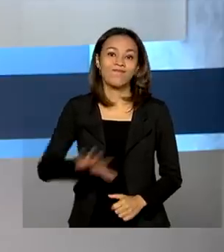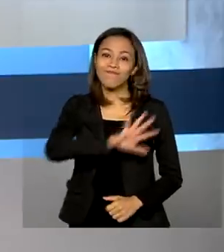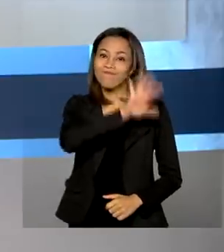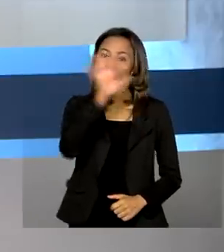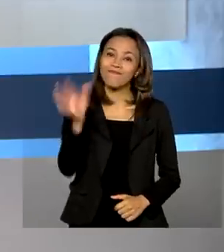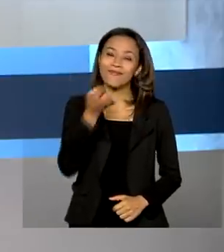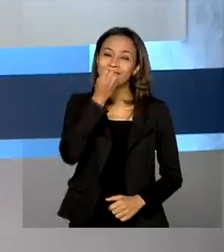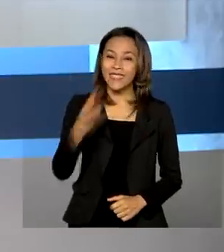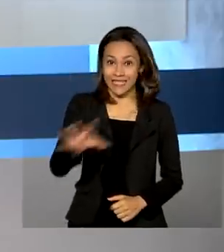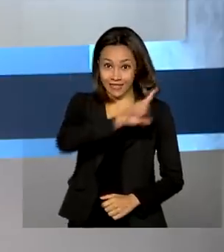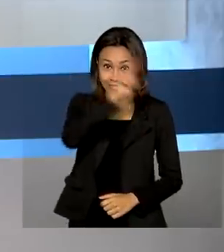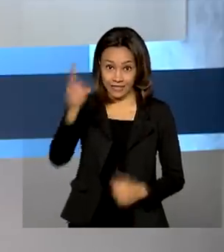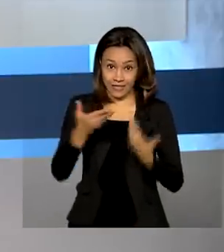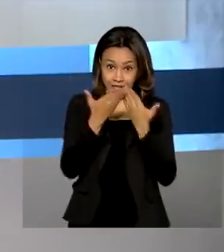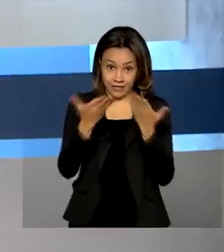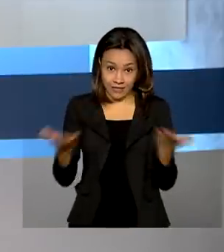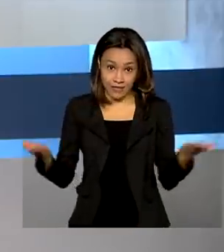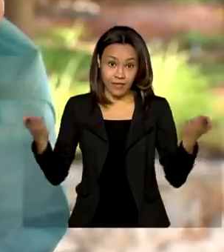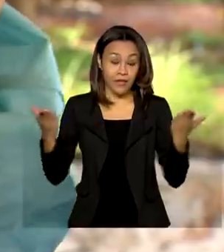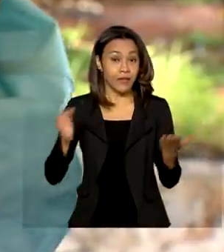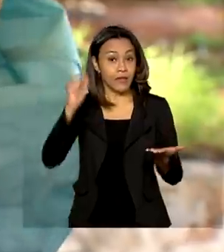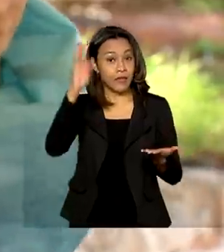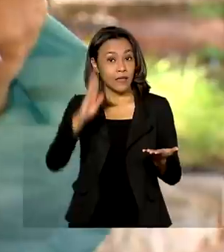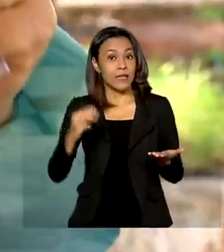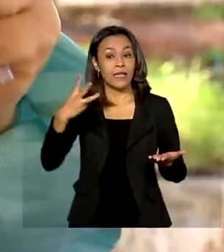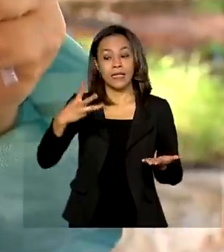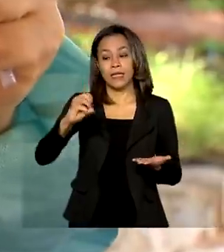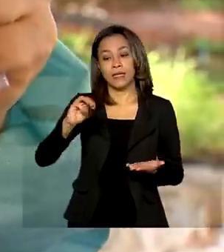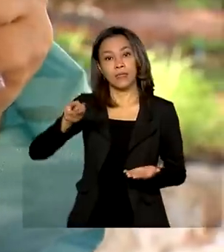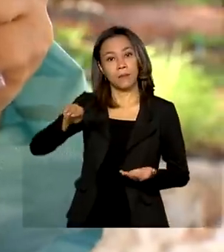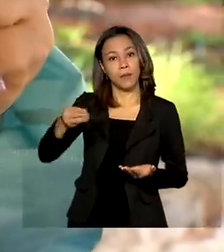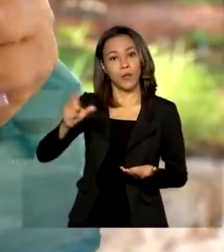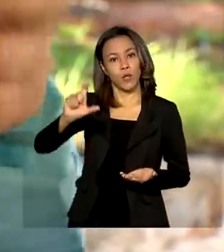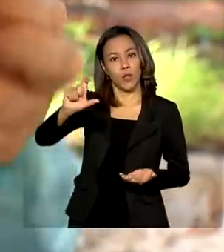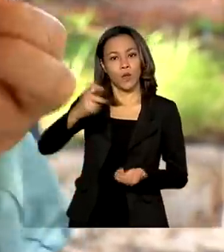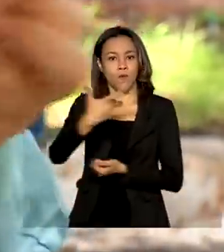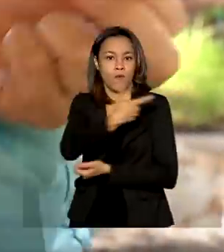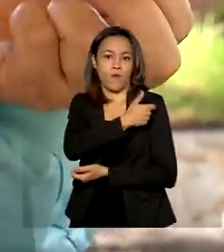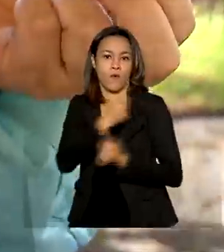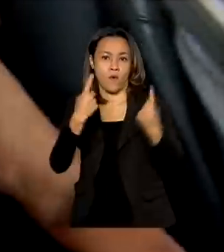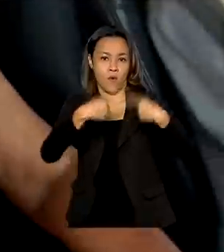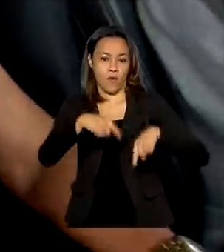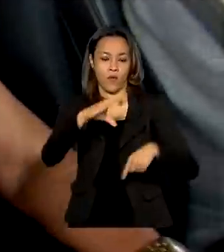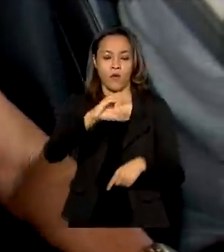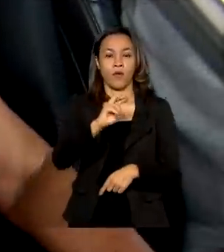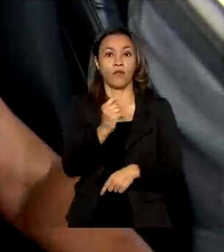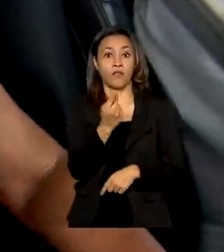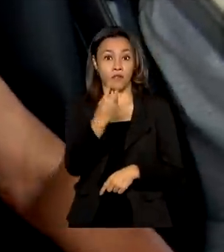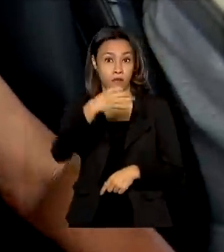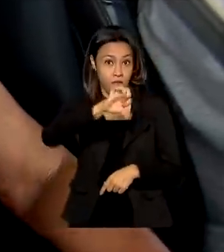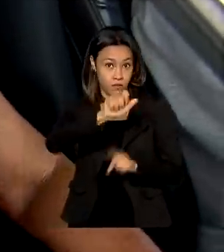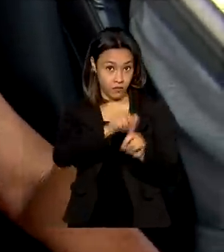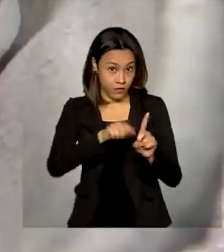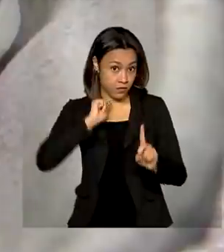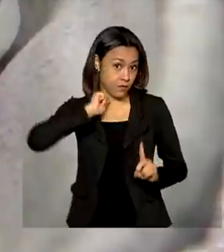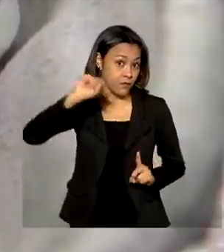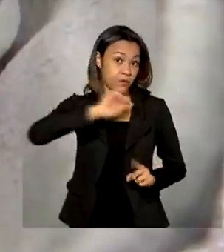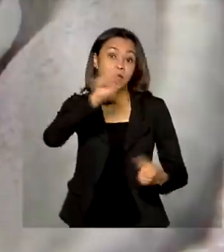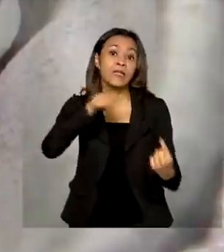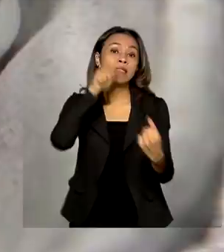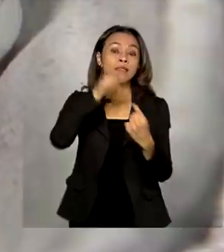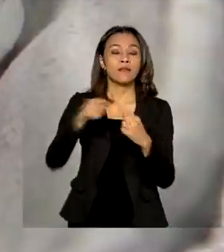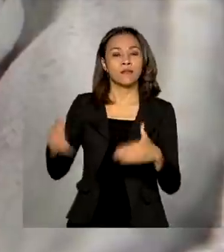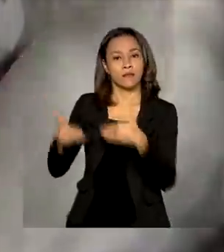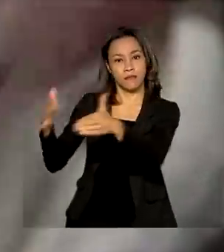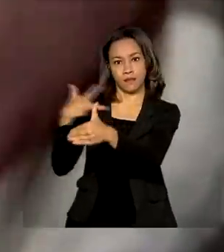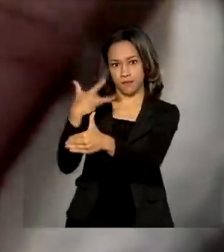Olá, muito bom dia para você. Brasil terá 30 milhões de doses de vacina contra a Covid-19 em abril. A meta do Ministério da